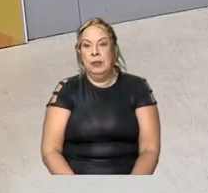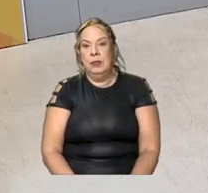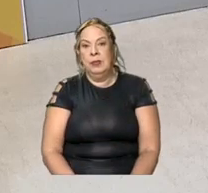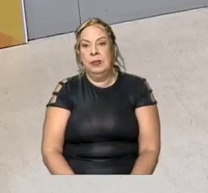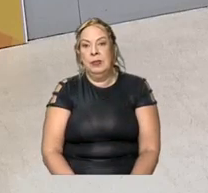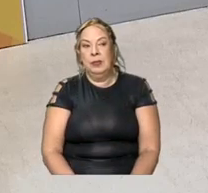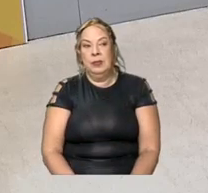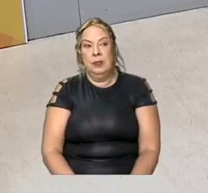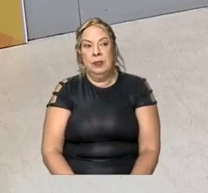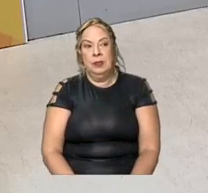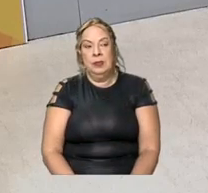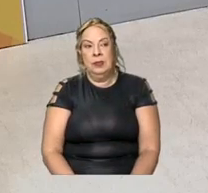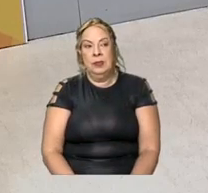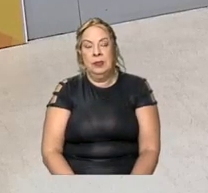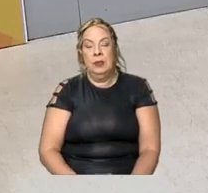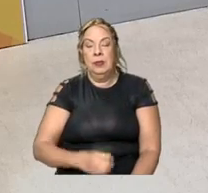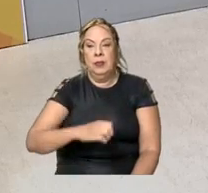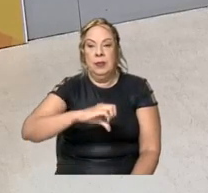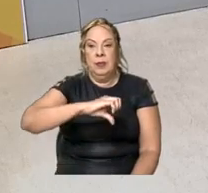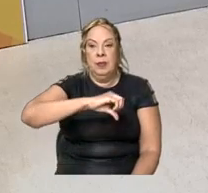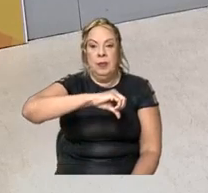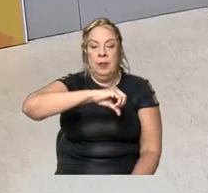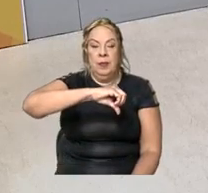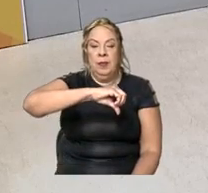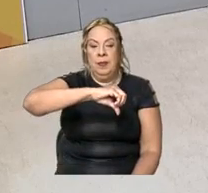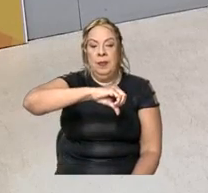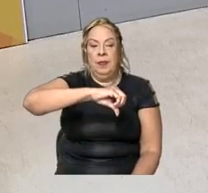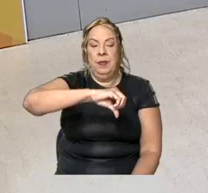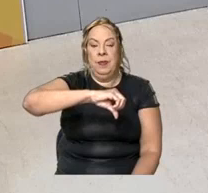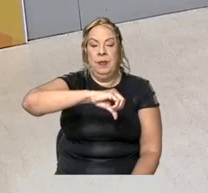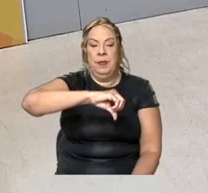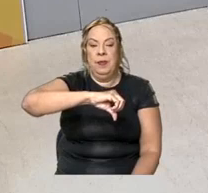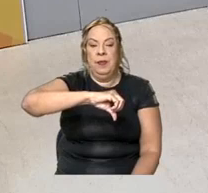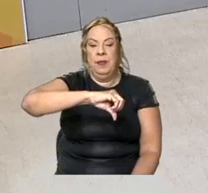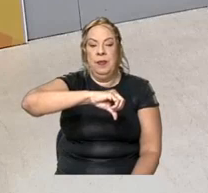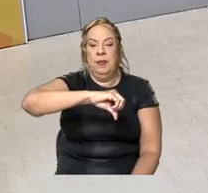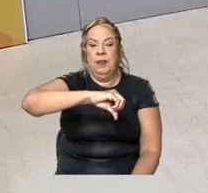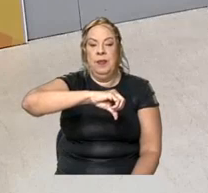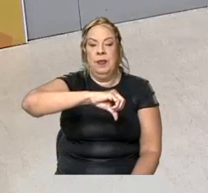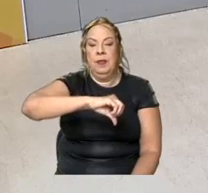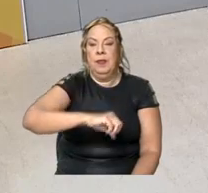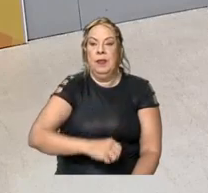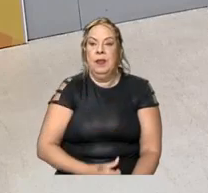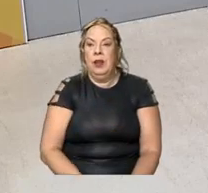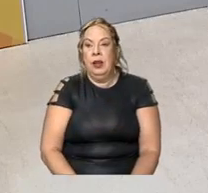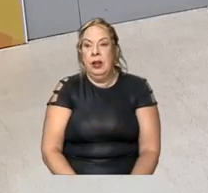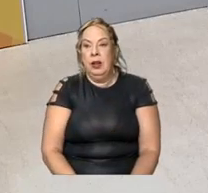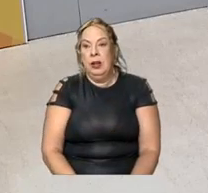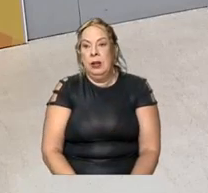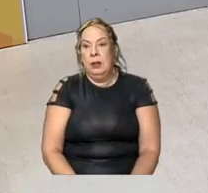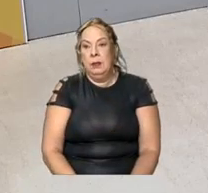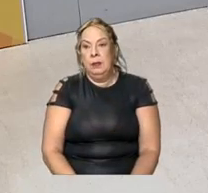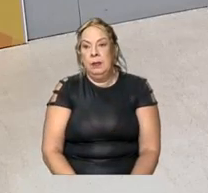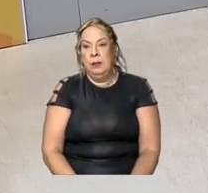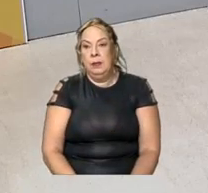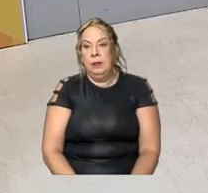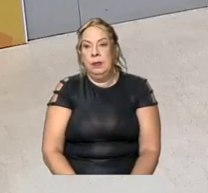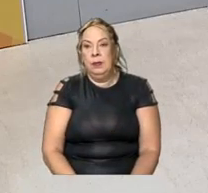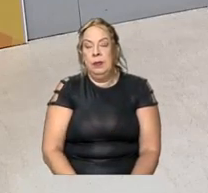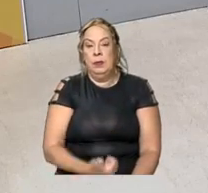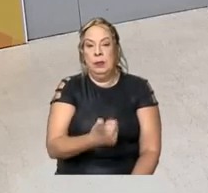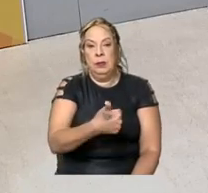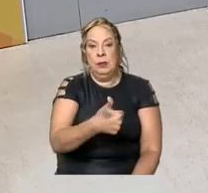pelo segundo prêmio Caju Cap, marque número 9, 9. 9 é a bolinha sorteada agora, 9. E também